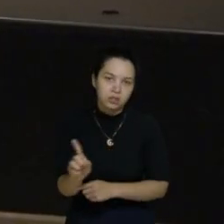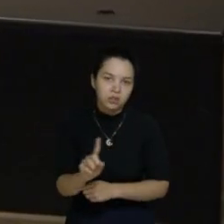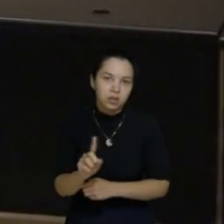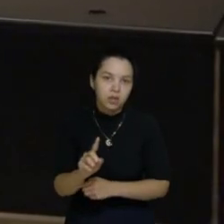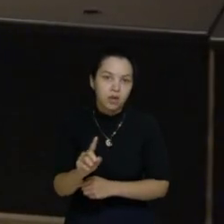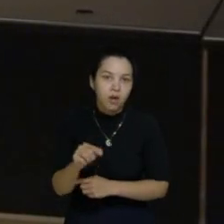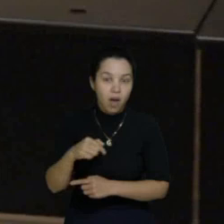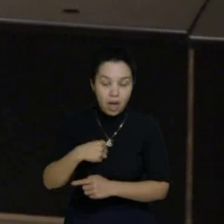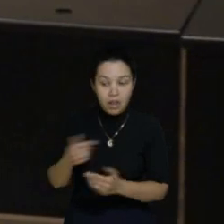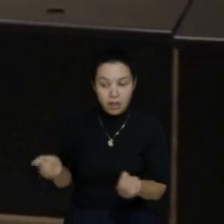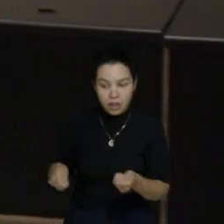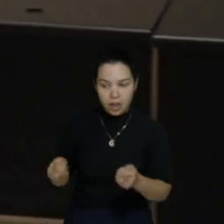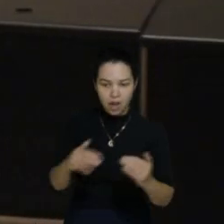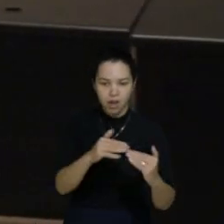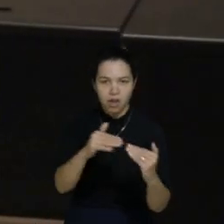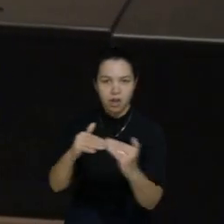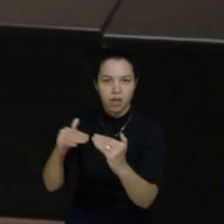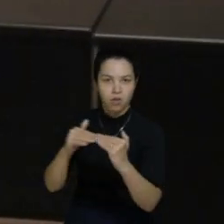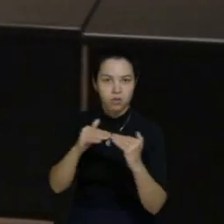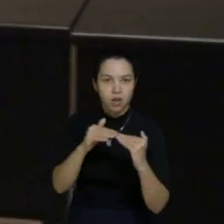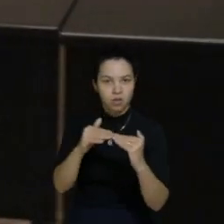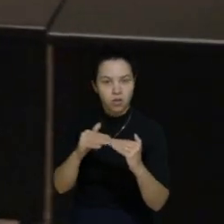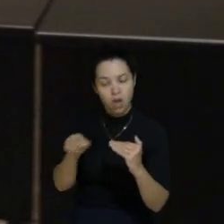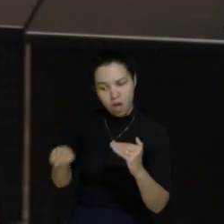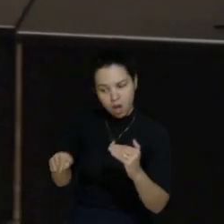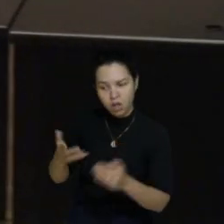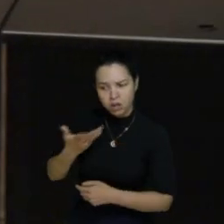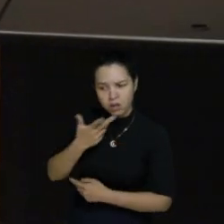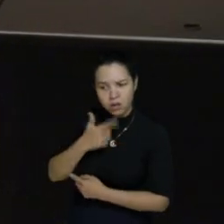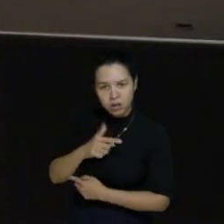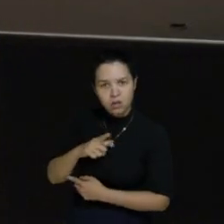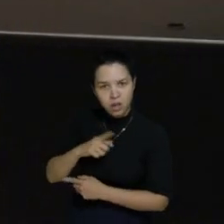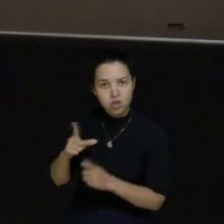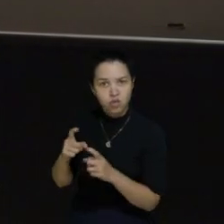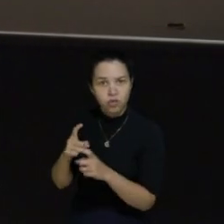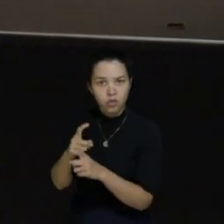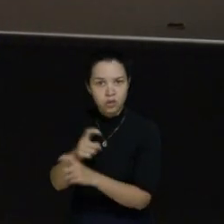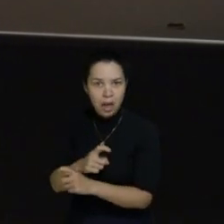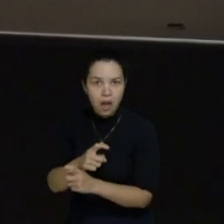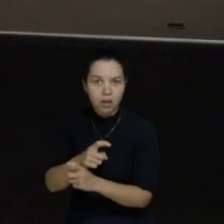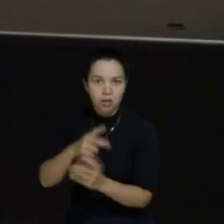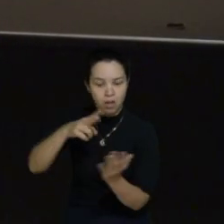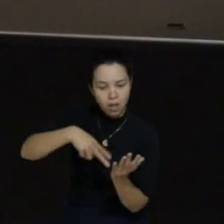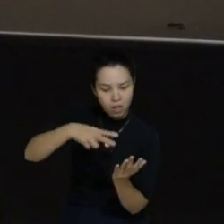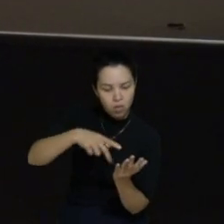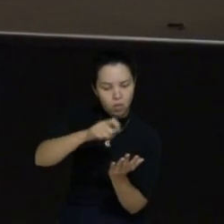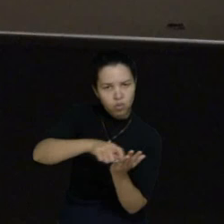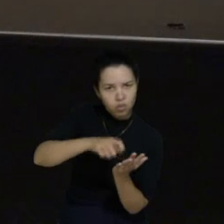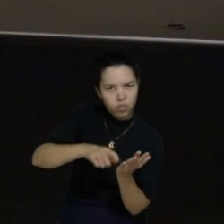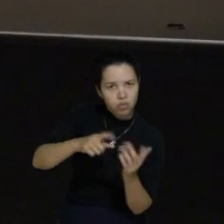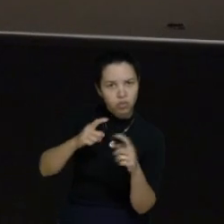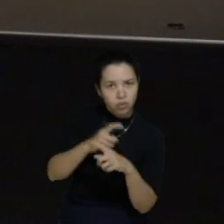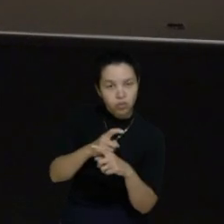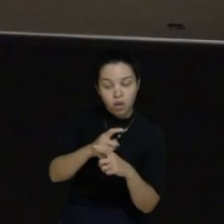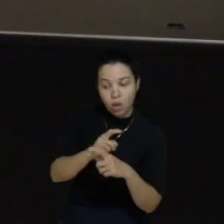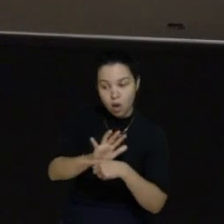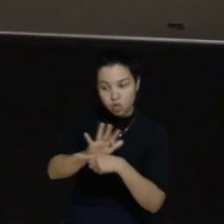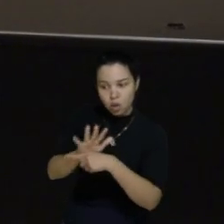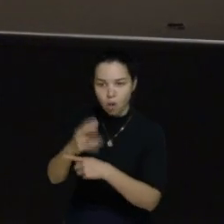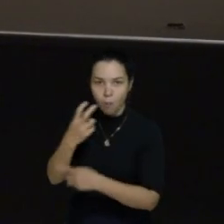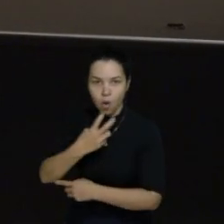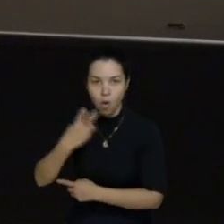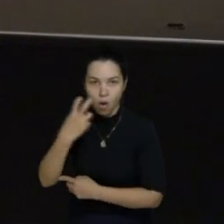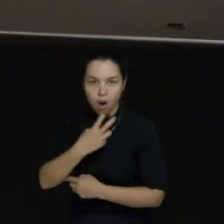Equidade né se essa criança Ela tem uma dificuldade específica em relação à leitura escrita quando eu faço uma prova oral eu tô dando uma condição de